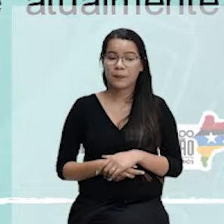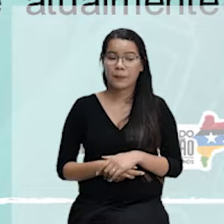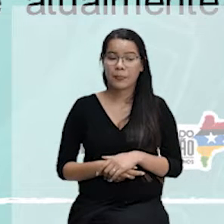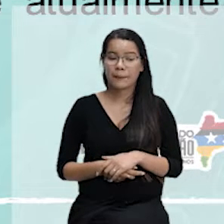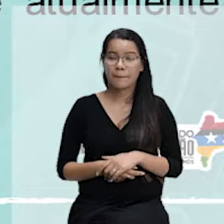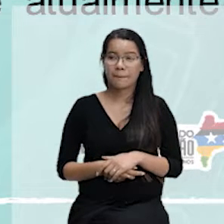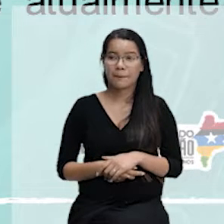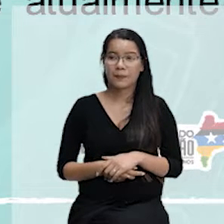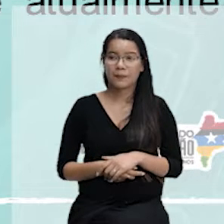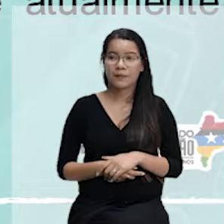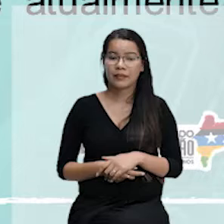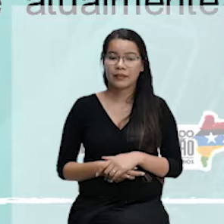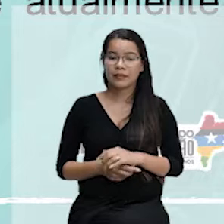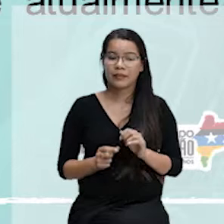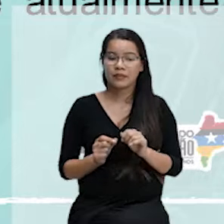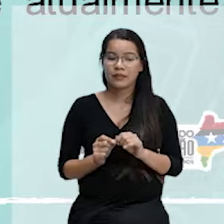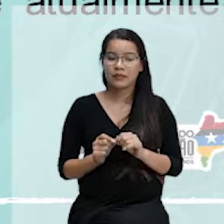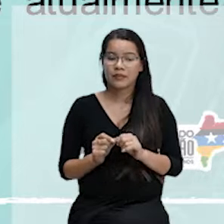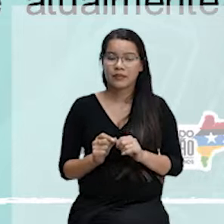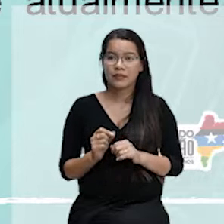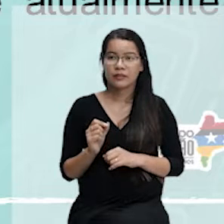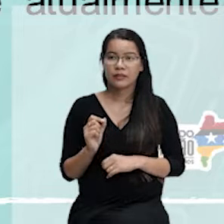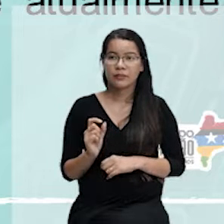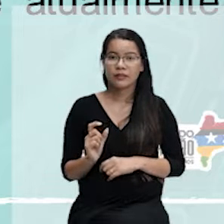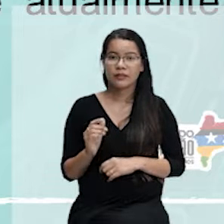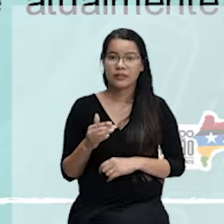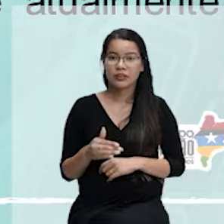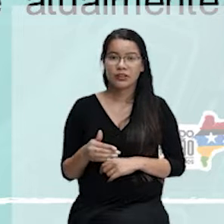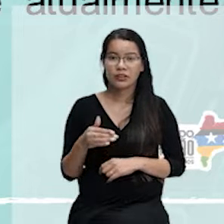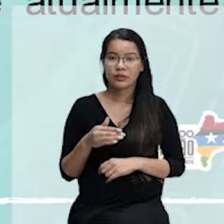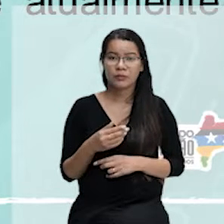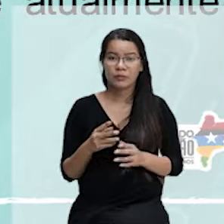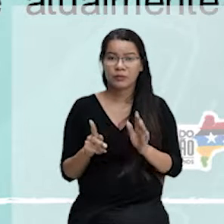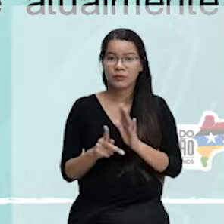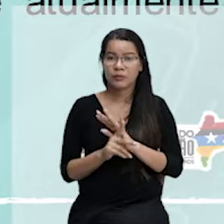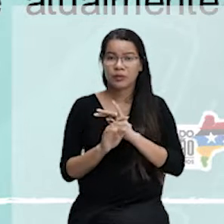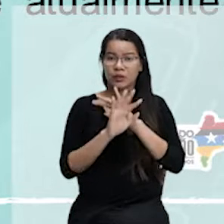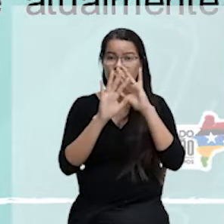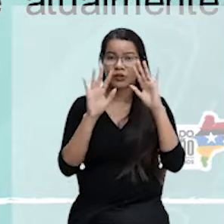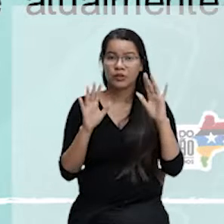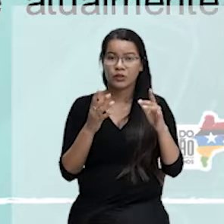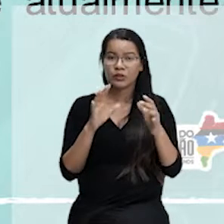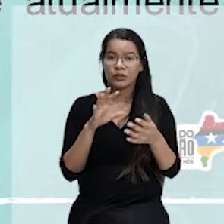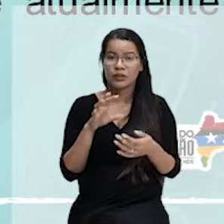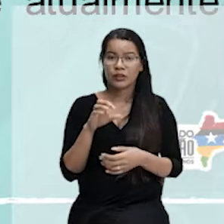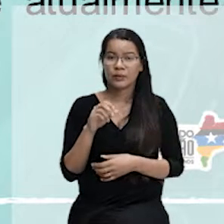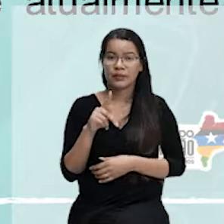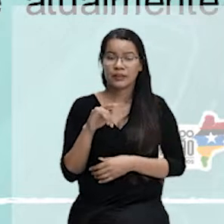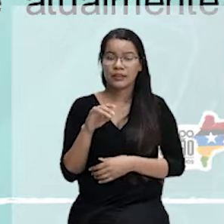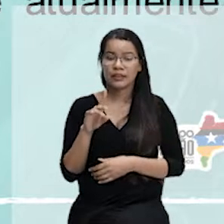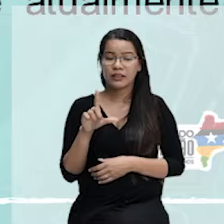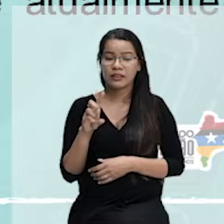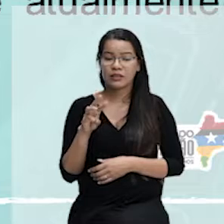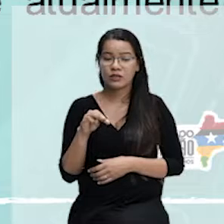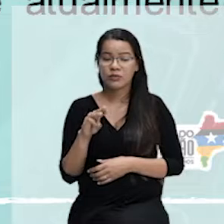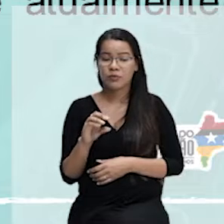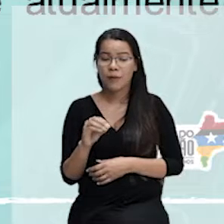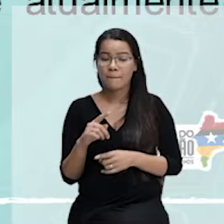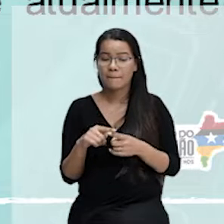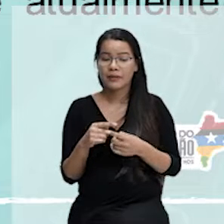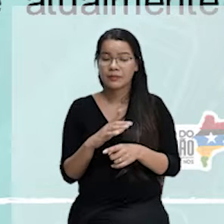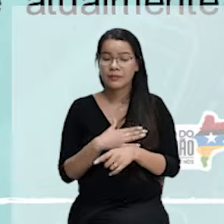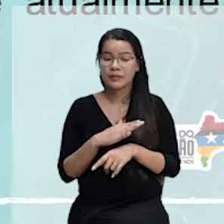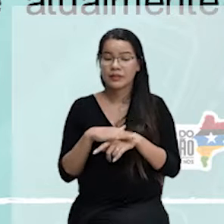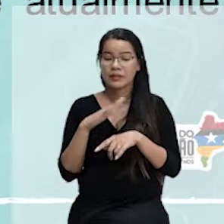Ecomarket faz parte ali da própria lógica do capitalismo, só que é uma lógica mais voltada às empresas. O que